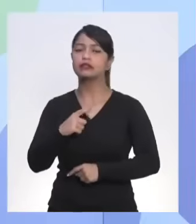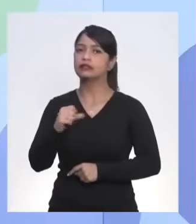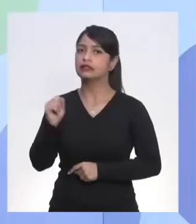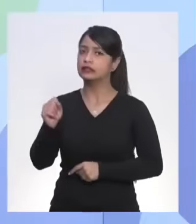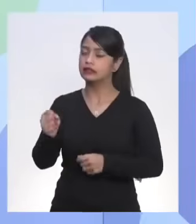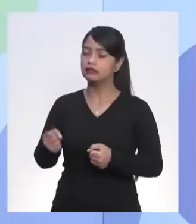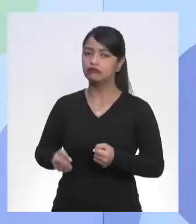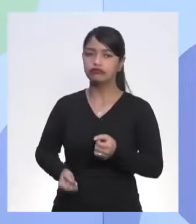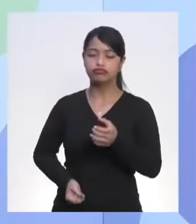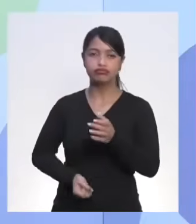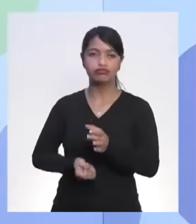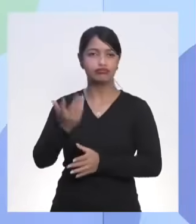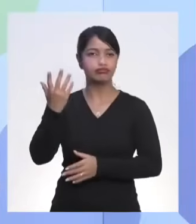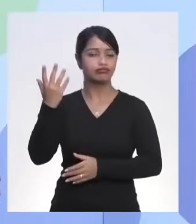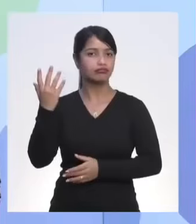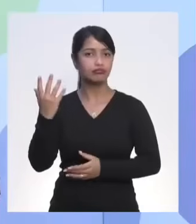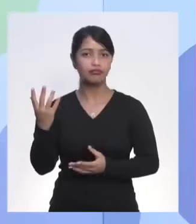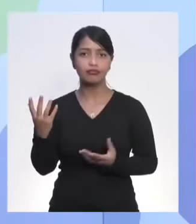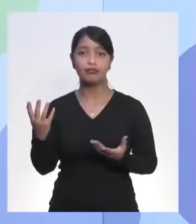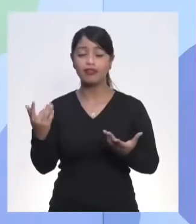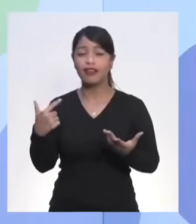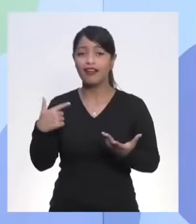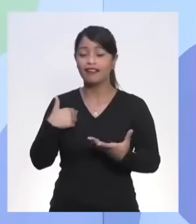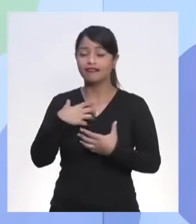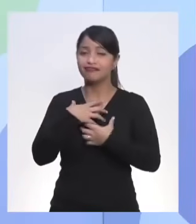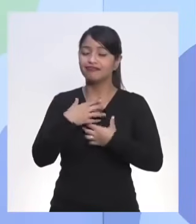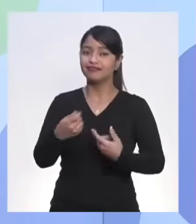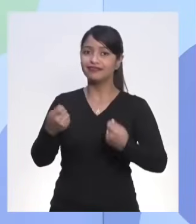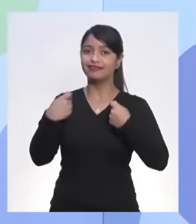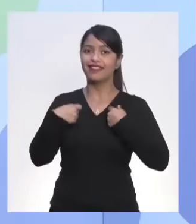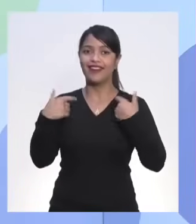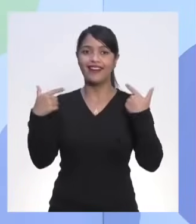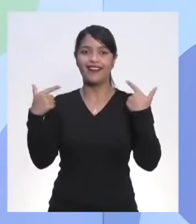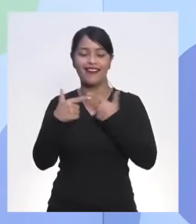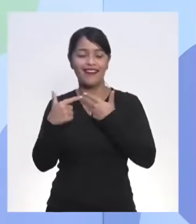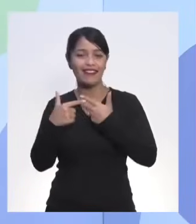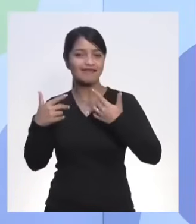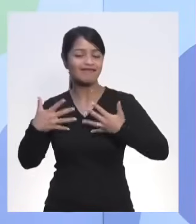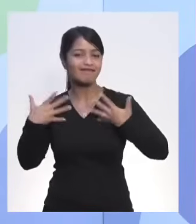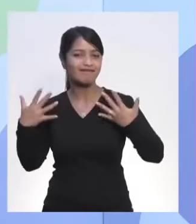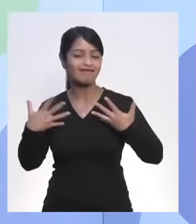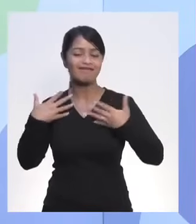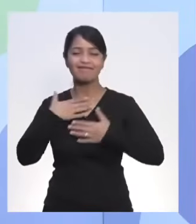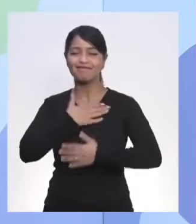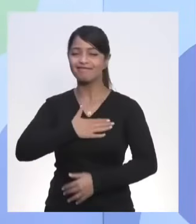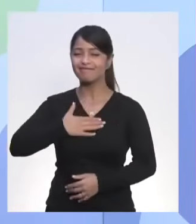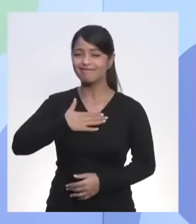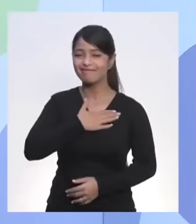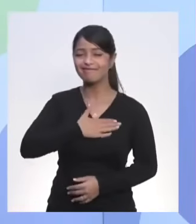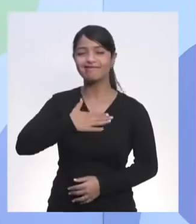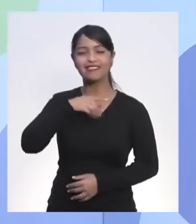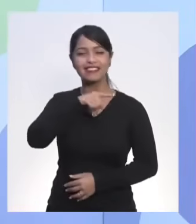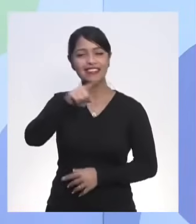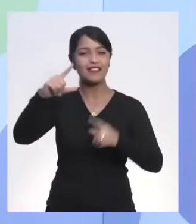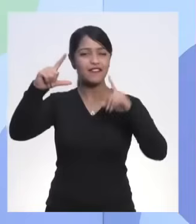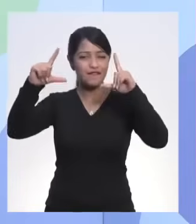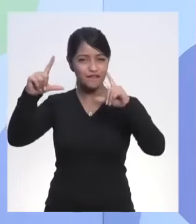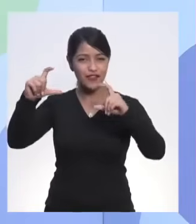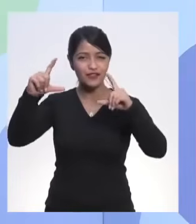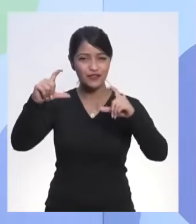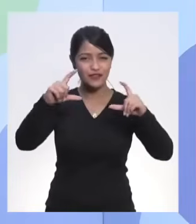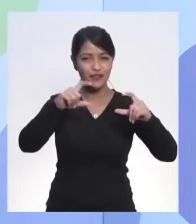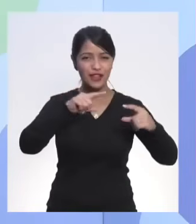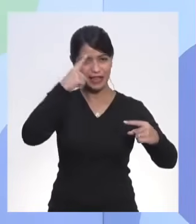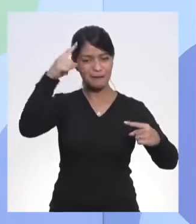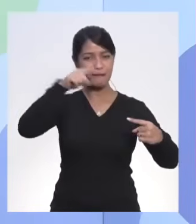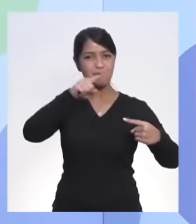várias, assim. Eu estou, no final das contas, me divertindo, observando as fotos que vocês estão mandando das missões